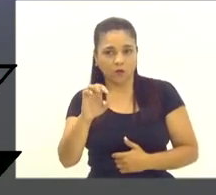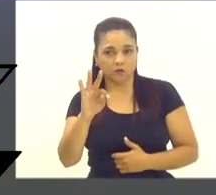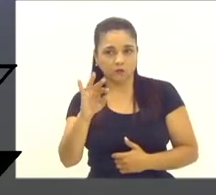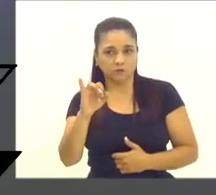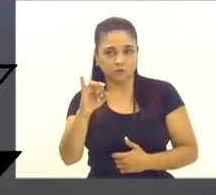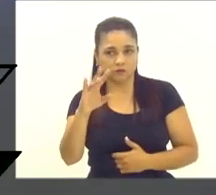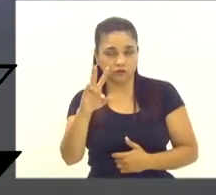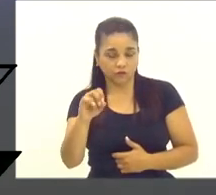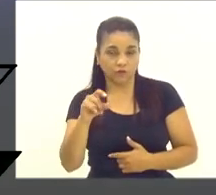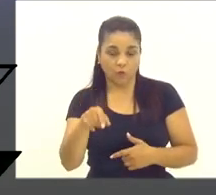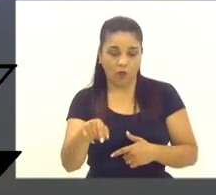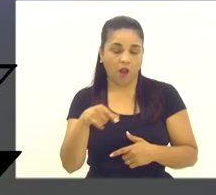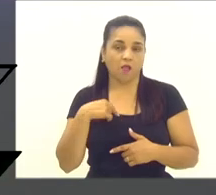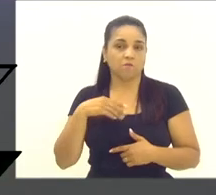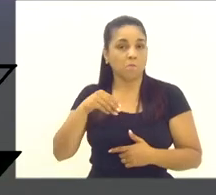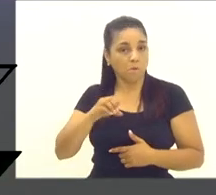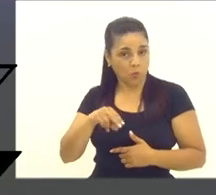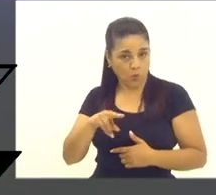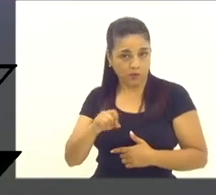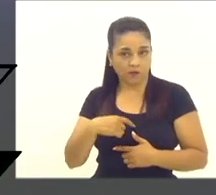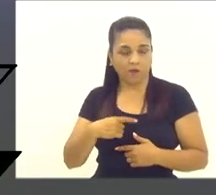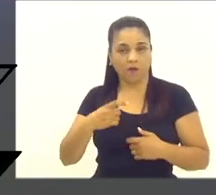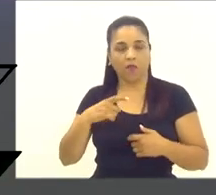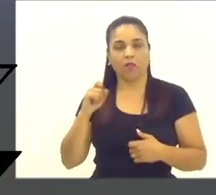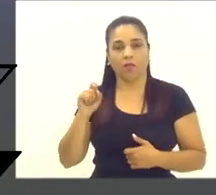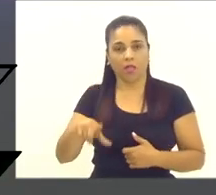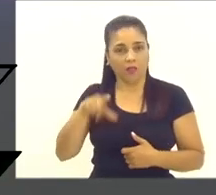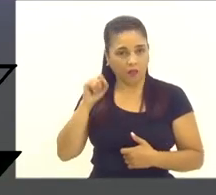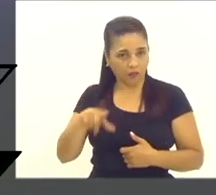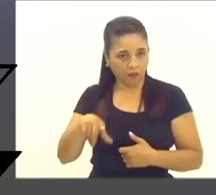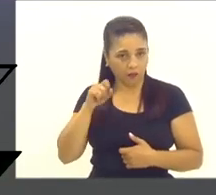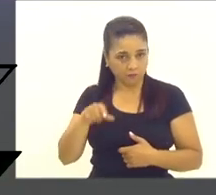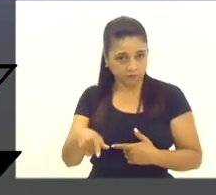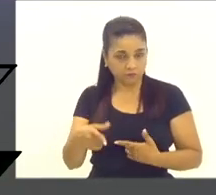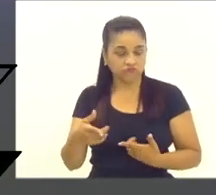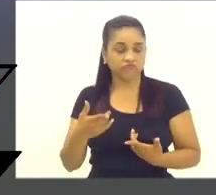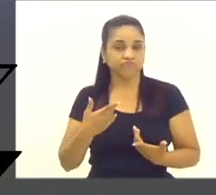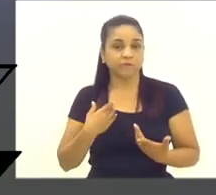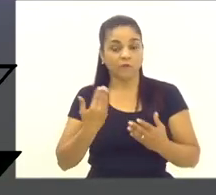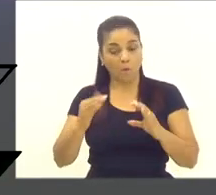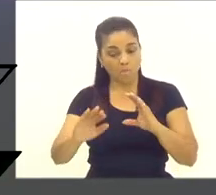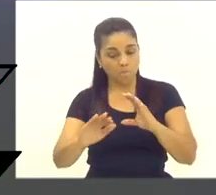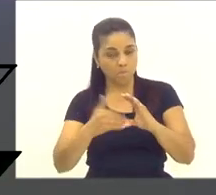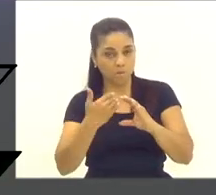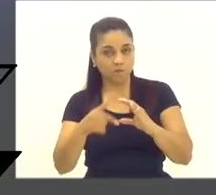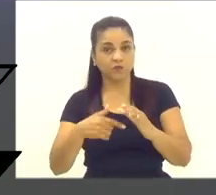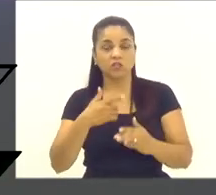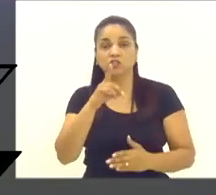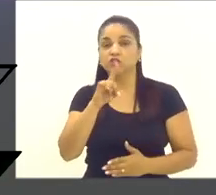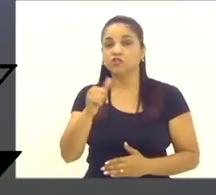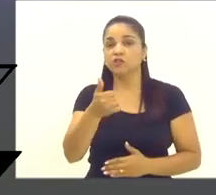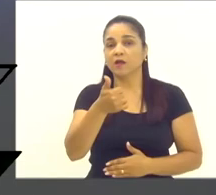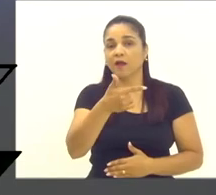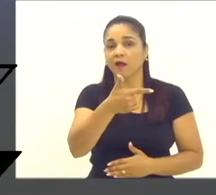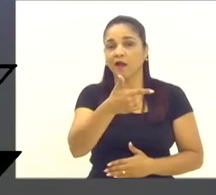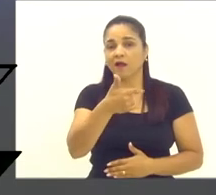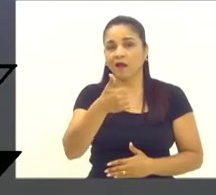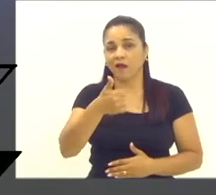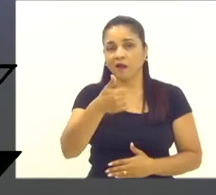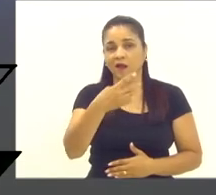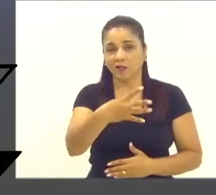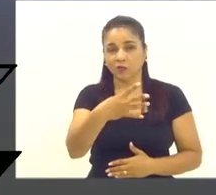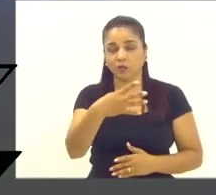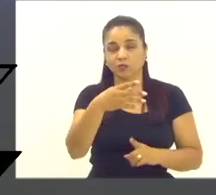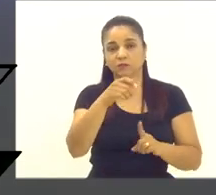lésbica e foi uma mensagem enviada por e-mail no dia 14 de agosto para ela e